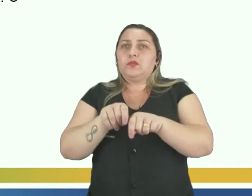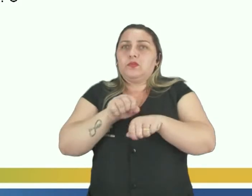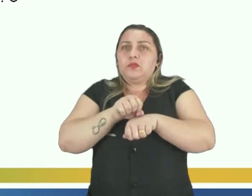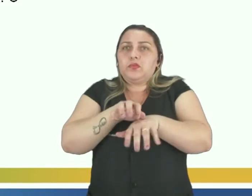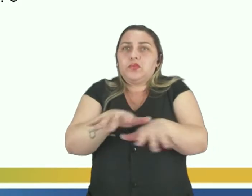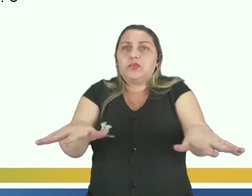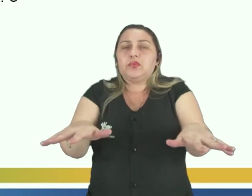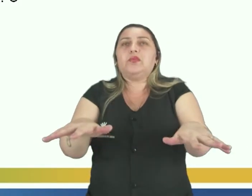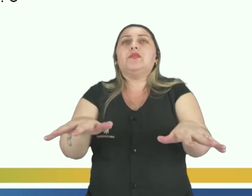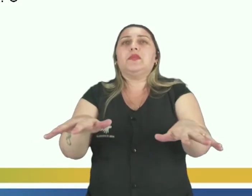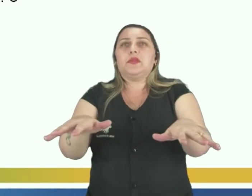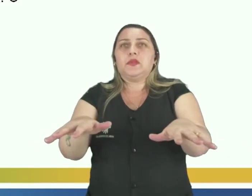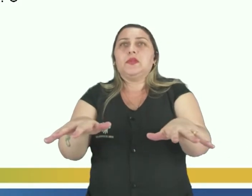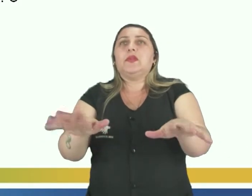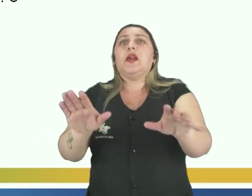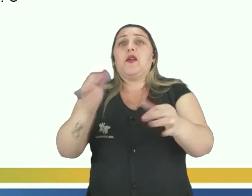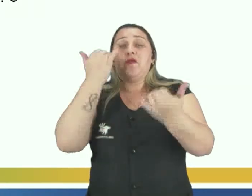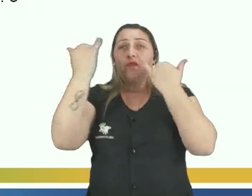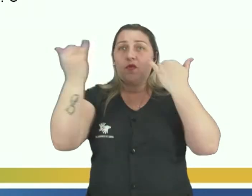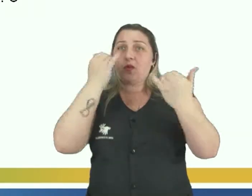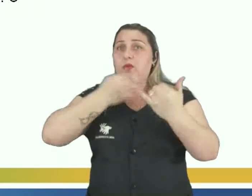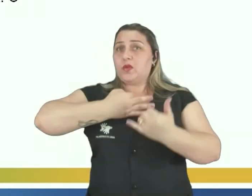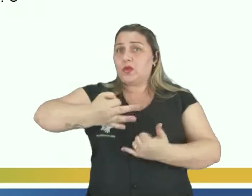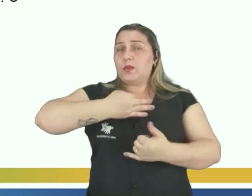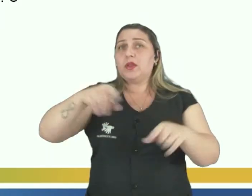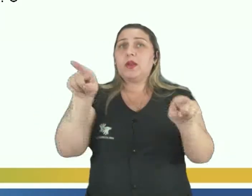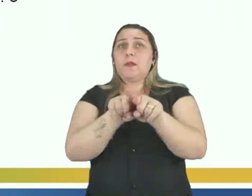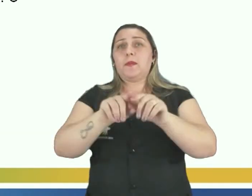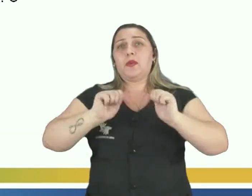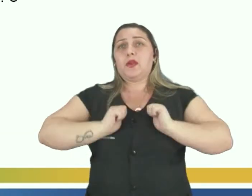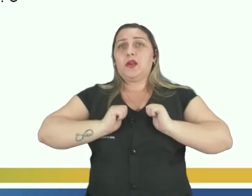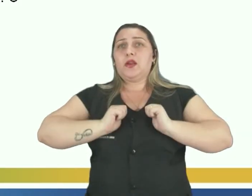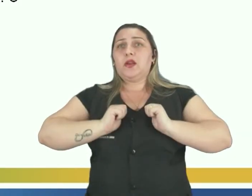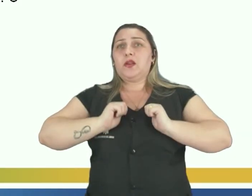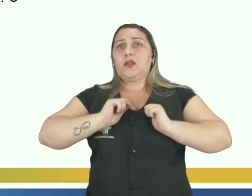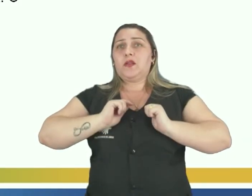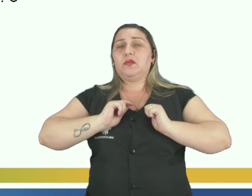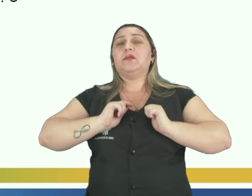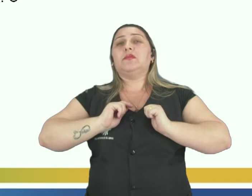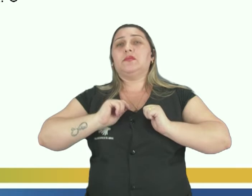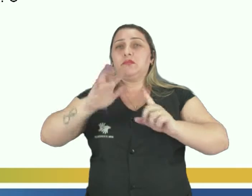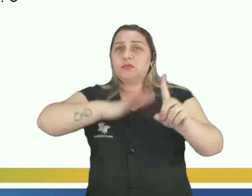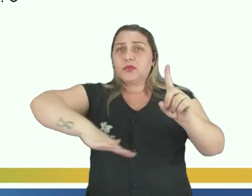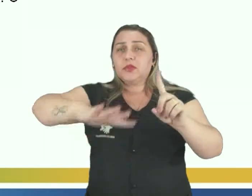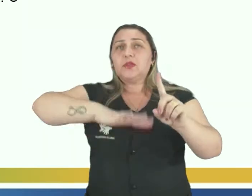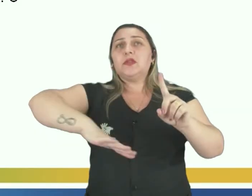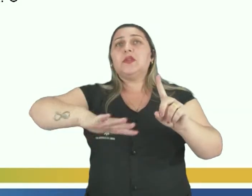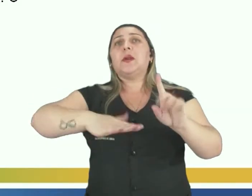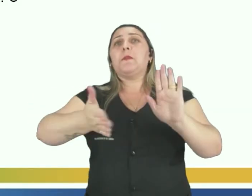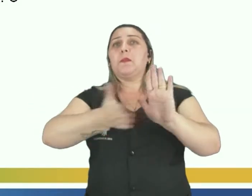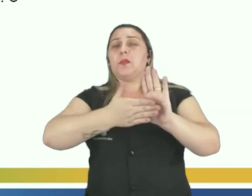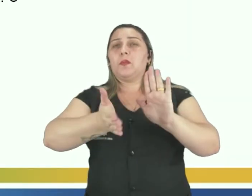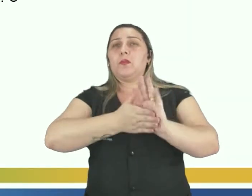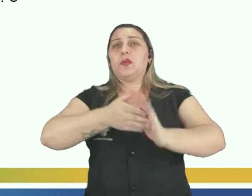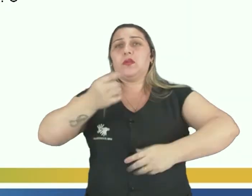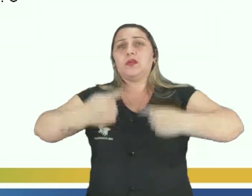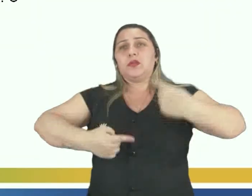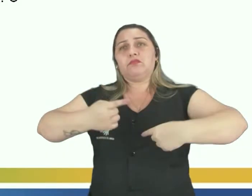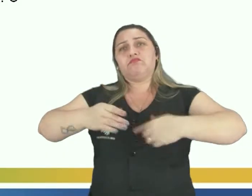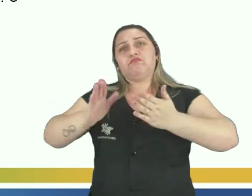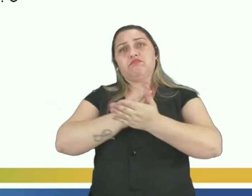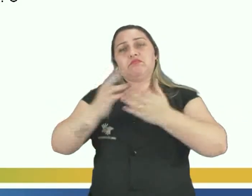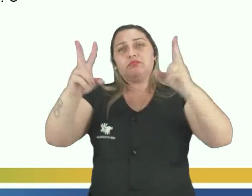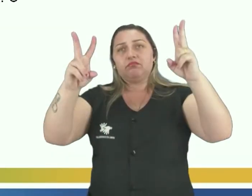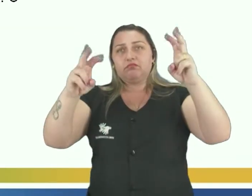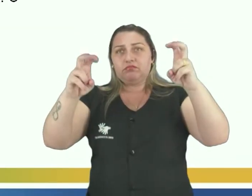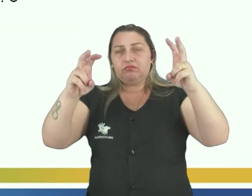difusão do conhecimento, para a formação de opinião e posicionamento crítico na sociedade, uma vez que propõe um debate sobre determinado